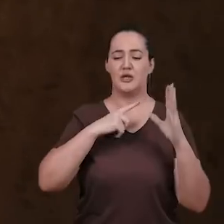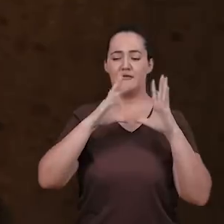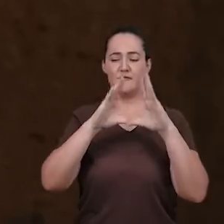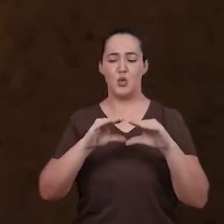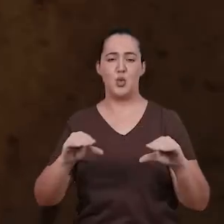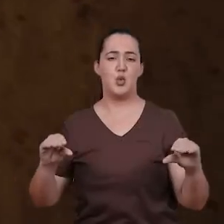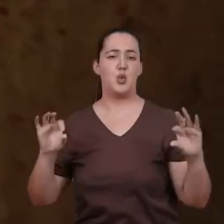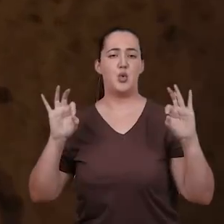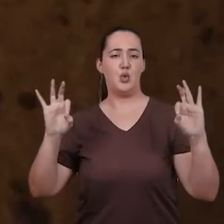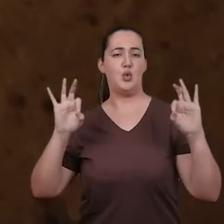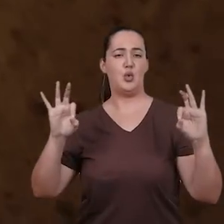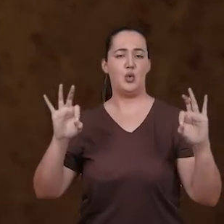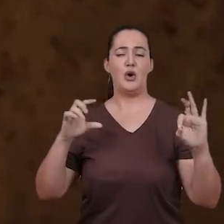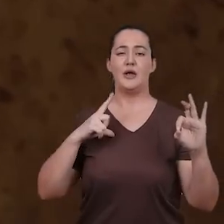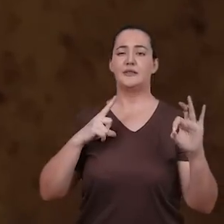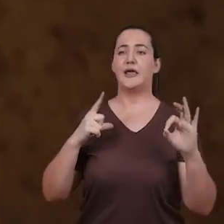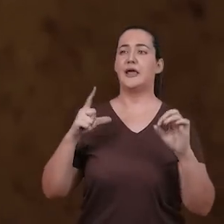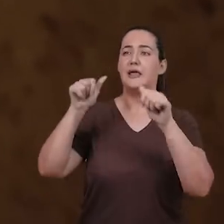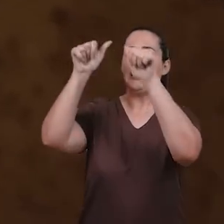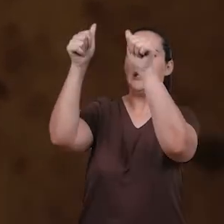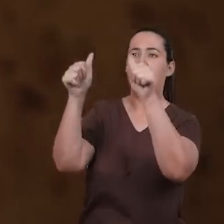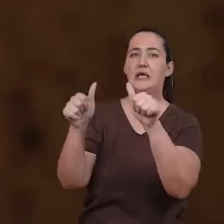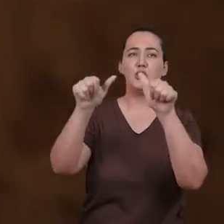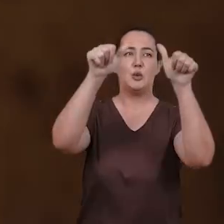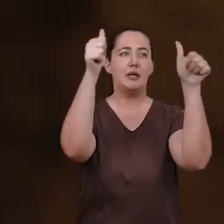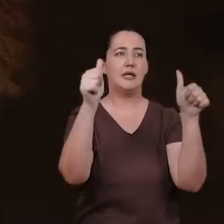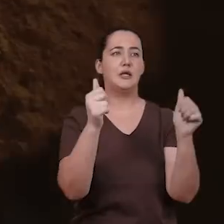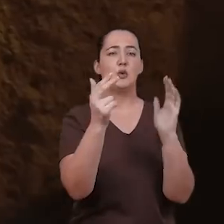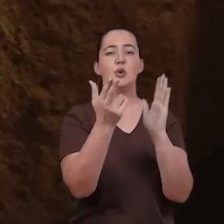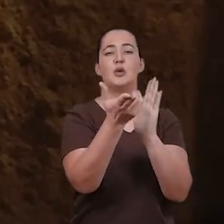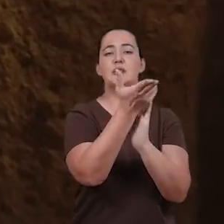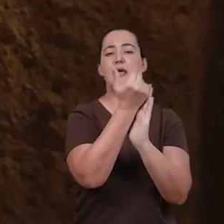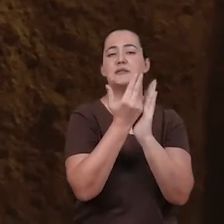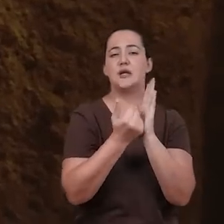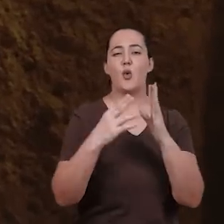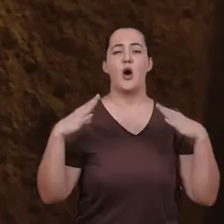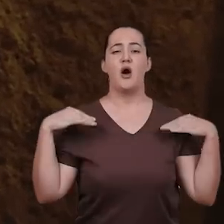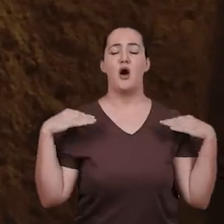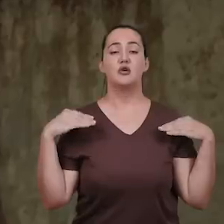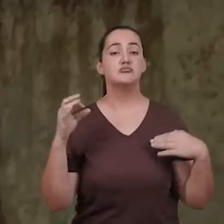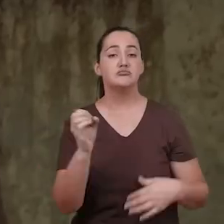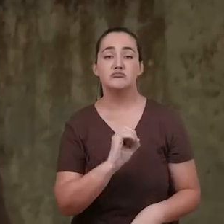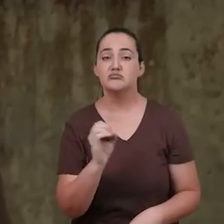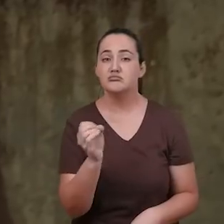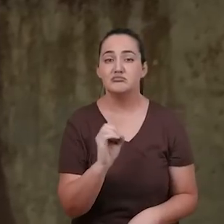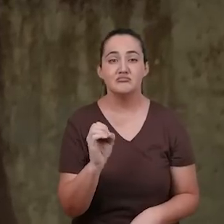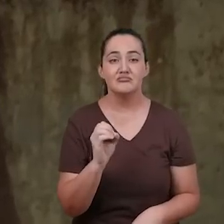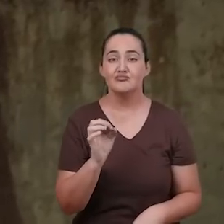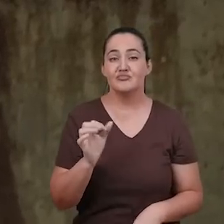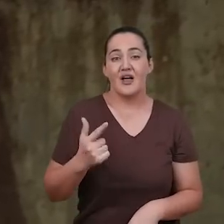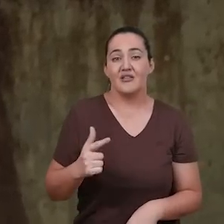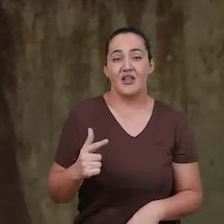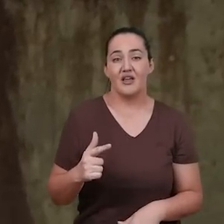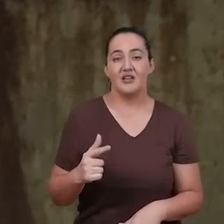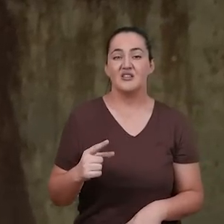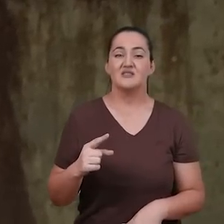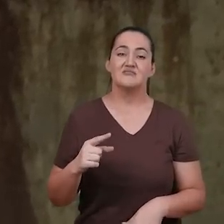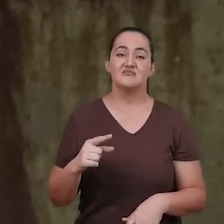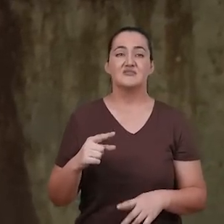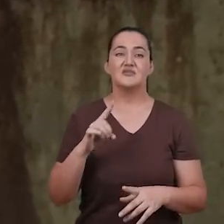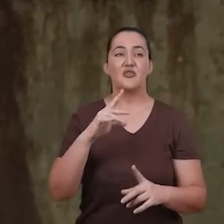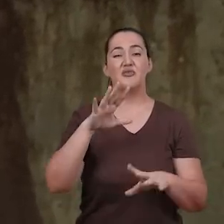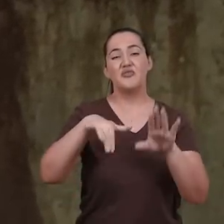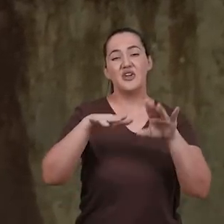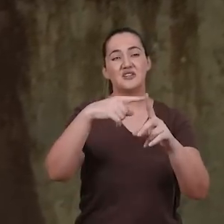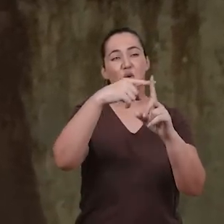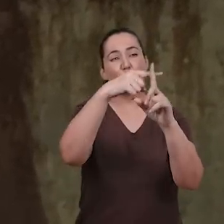pinturas, com afrescos, com desenhos de santos, de anjos. Não, apenas aquela cruz que é muito posterior,